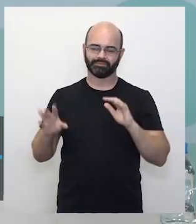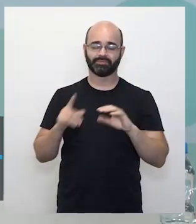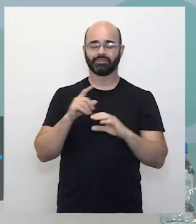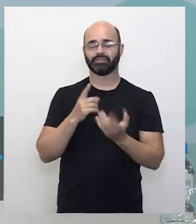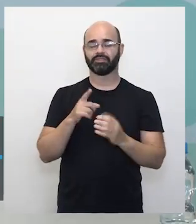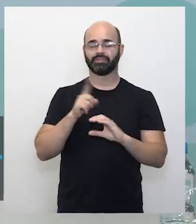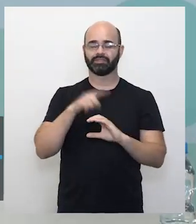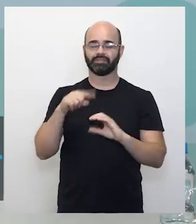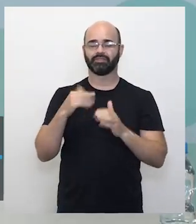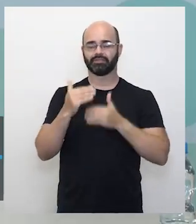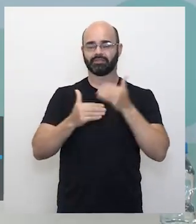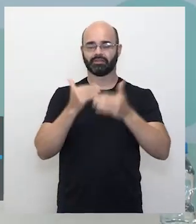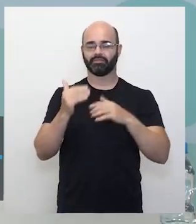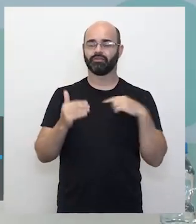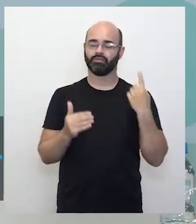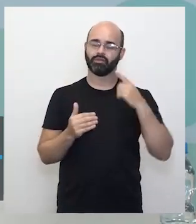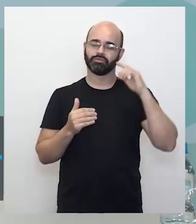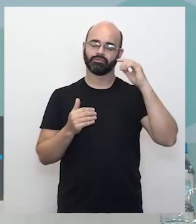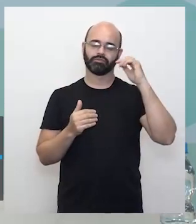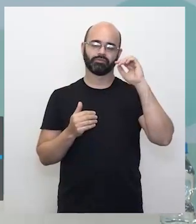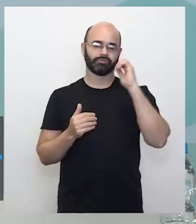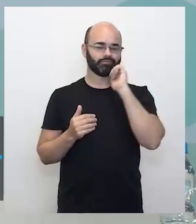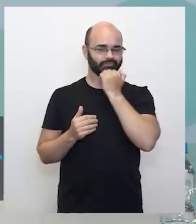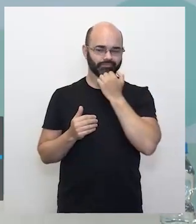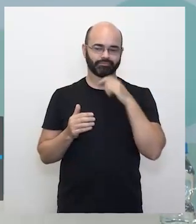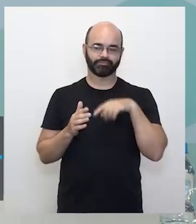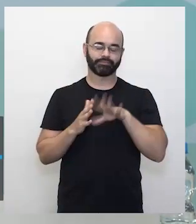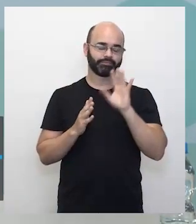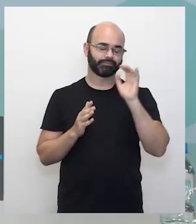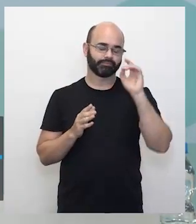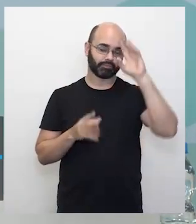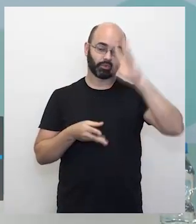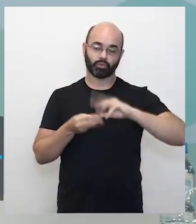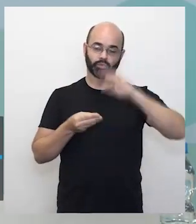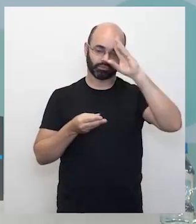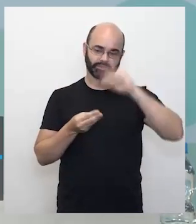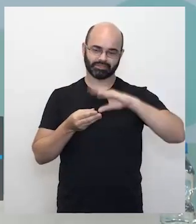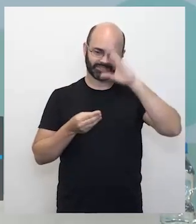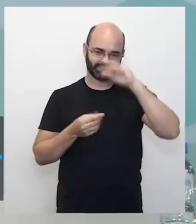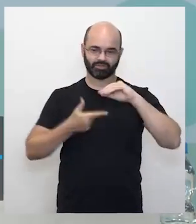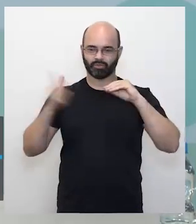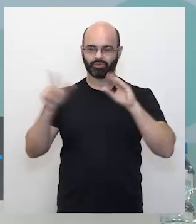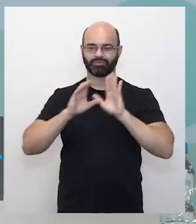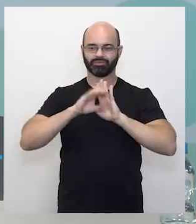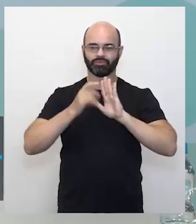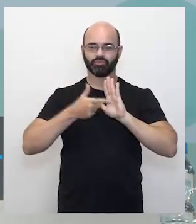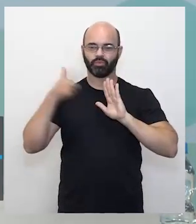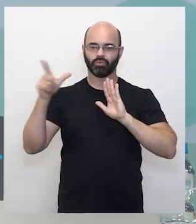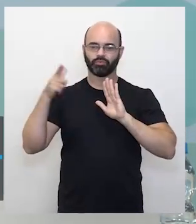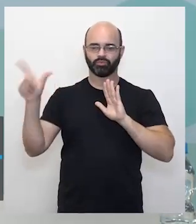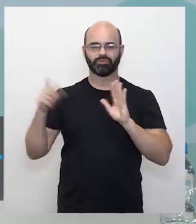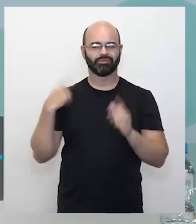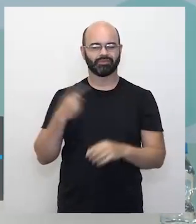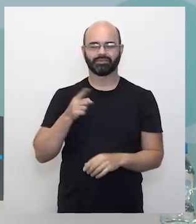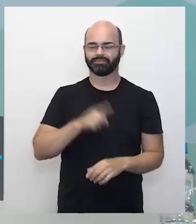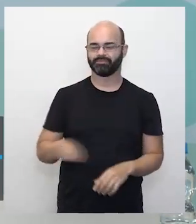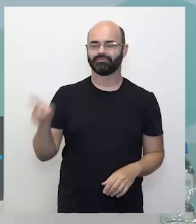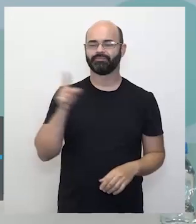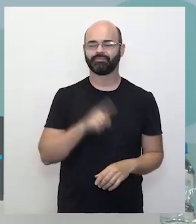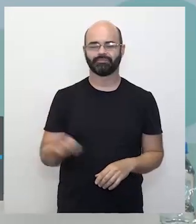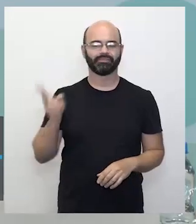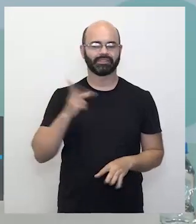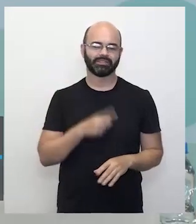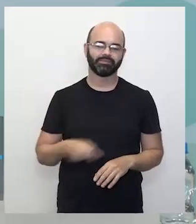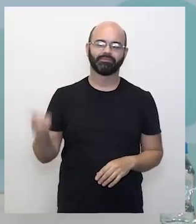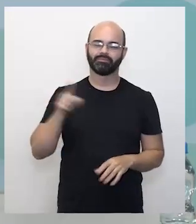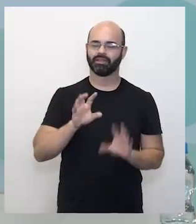certos conceitos e pôde ter outros olhares. Então ela sempre vive nesse ciclo, né, de você justamente sempre voltar. E